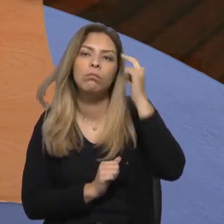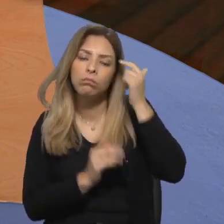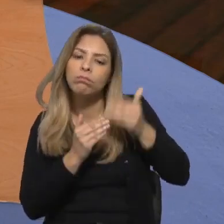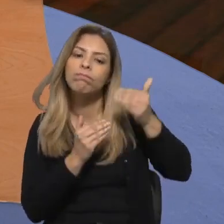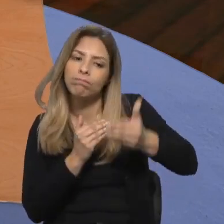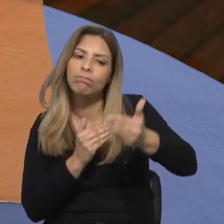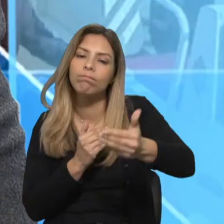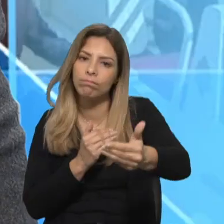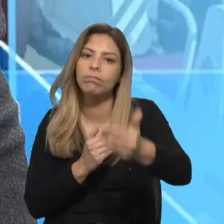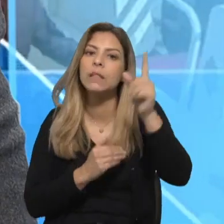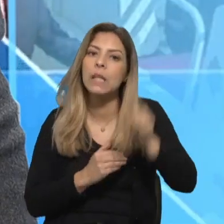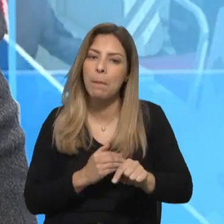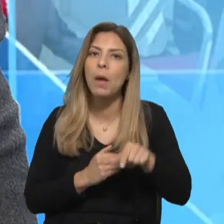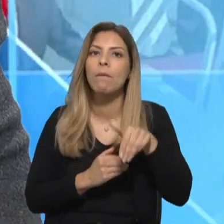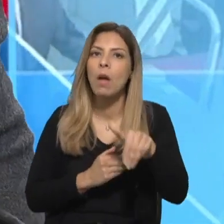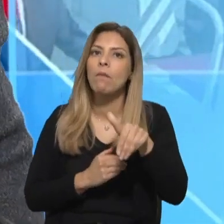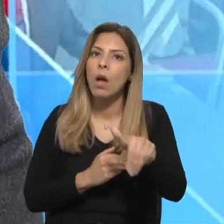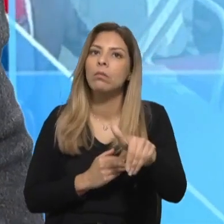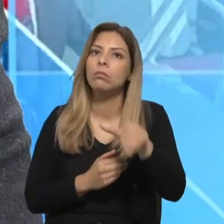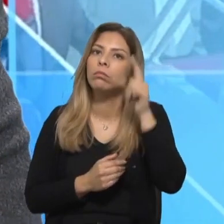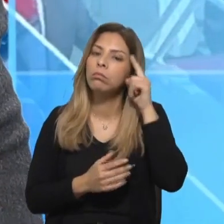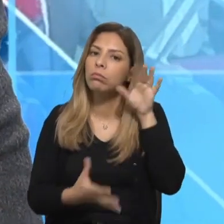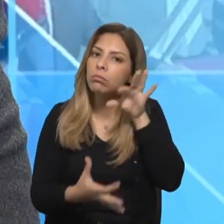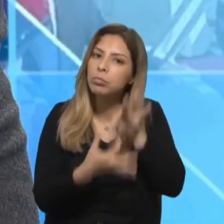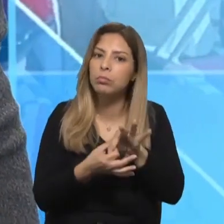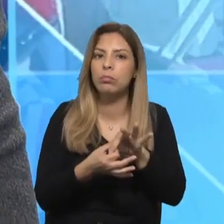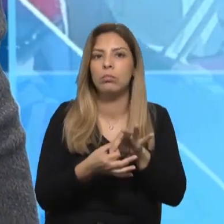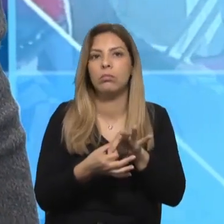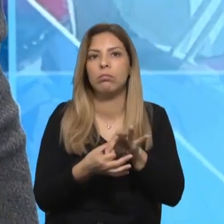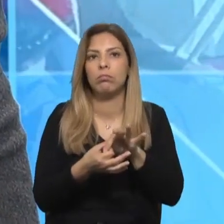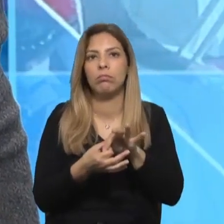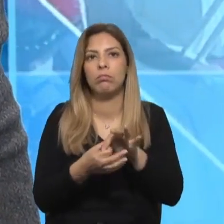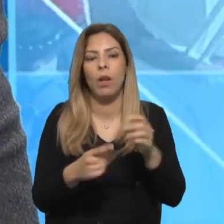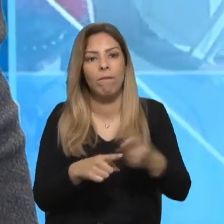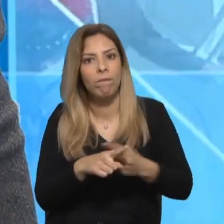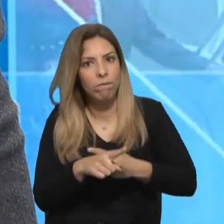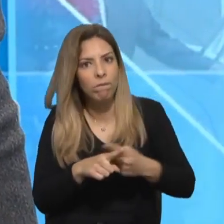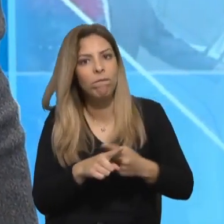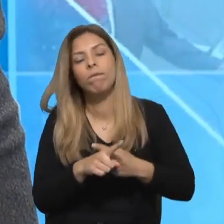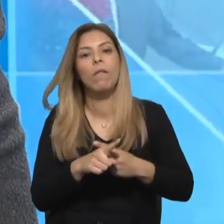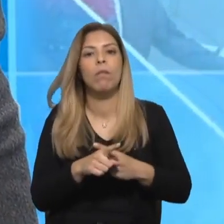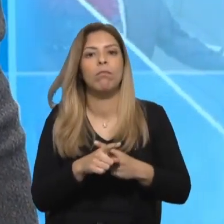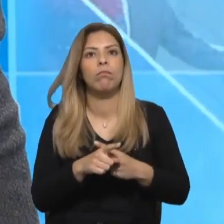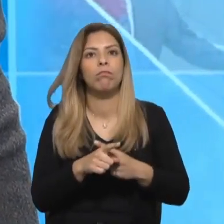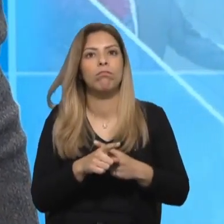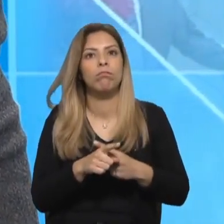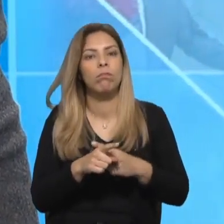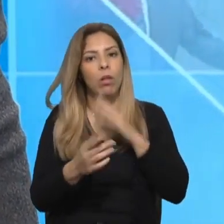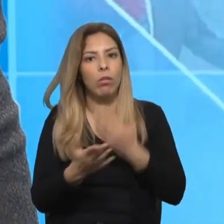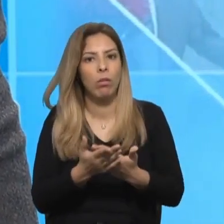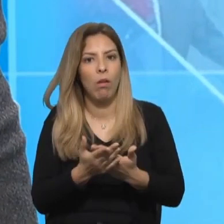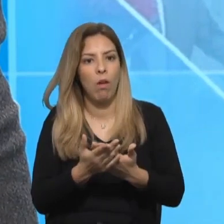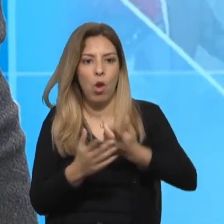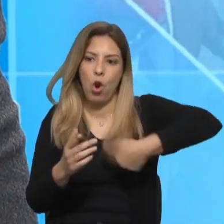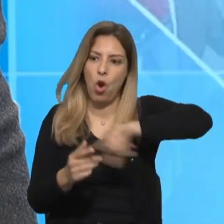será também um motivo e um motor de dinâmica por parte de todos nós que